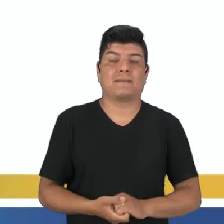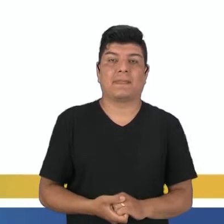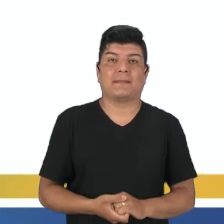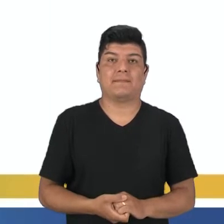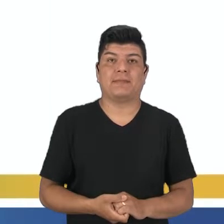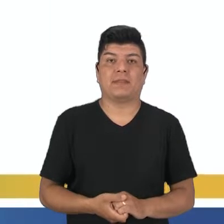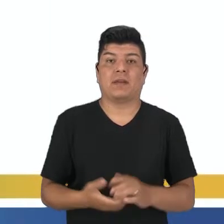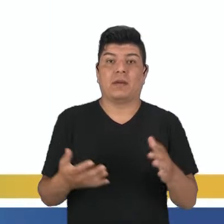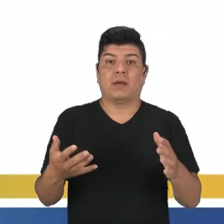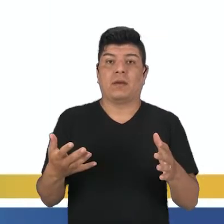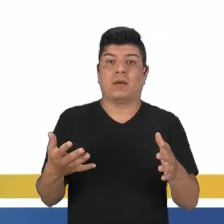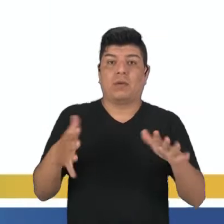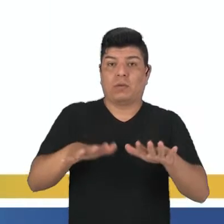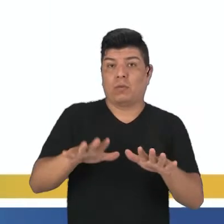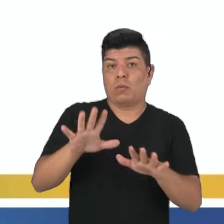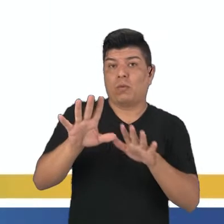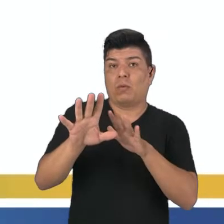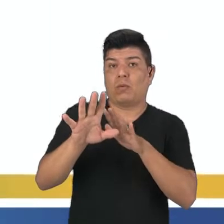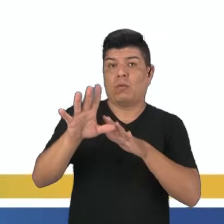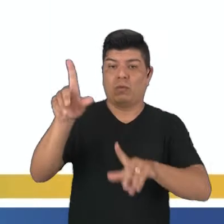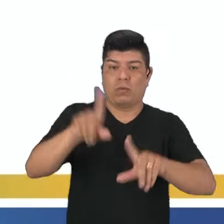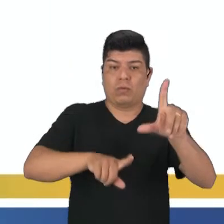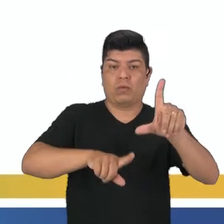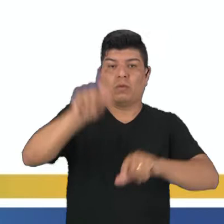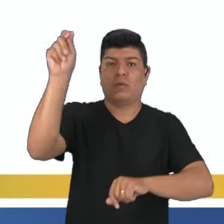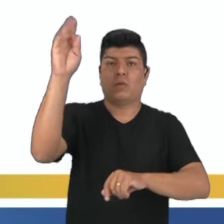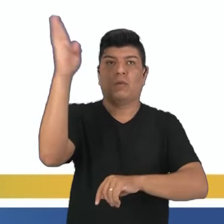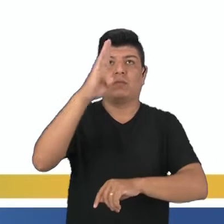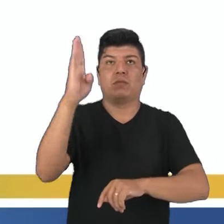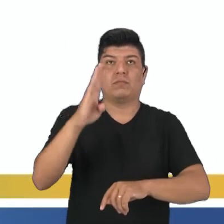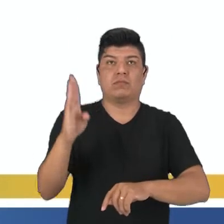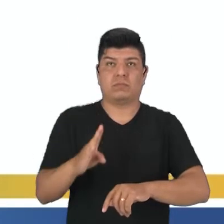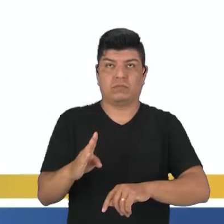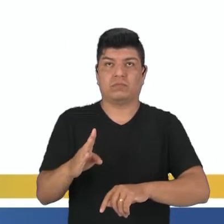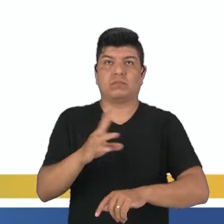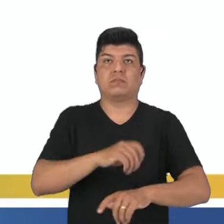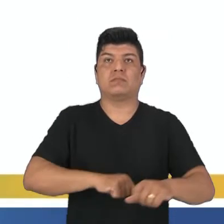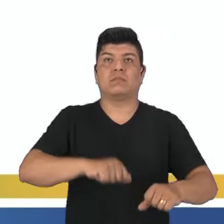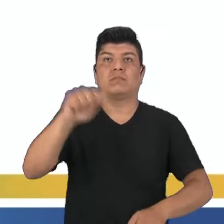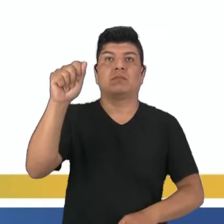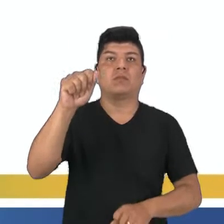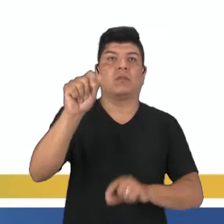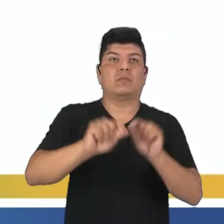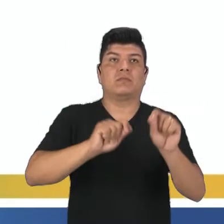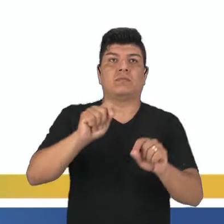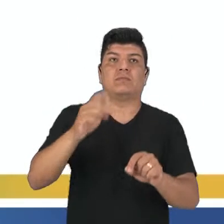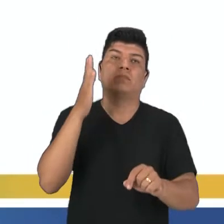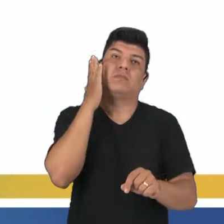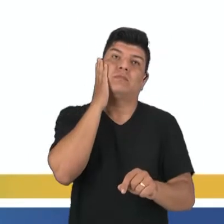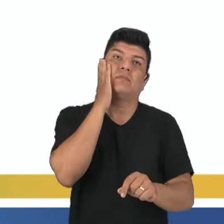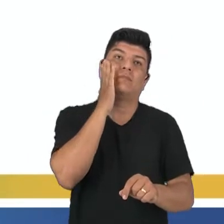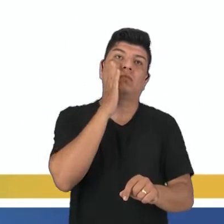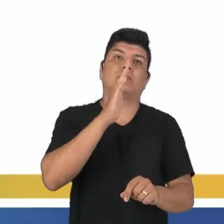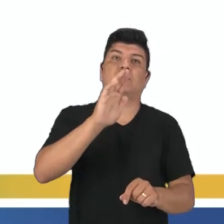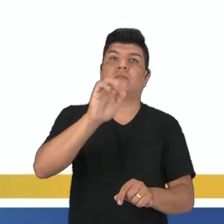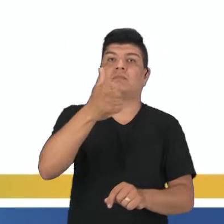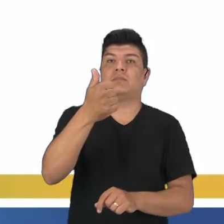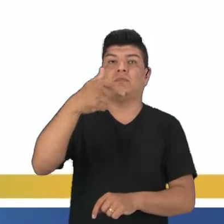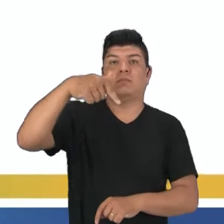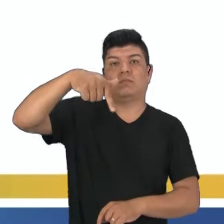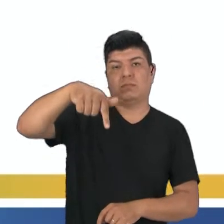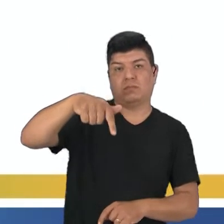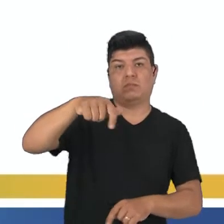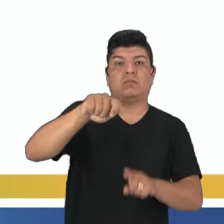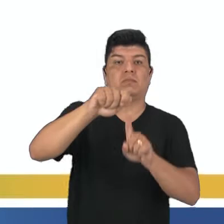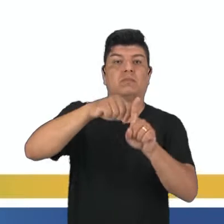Com a incorporação do Acre ao Brasil pelo Tratado de Petrópolis em 17 de novembro de 1903,